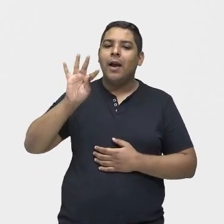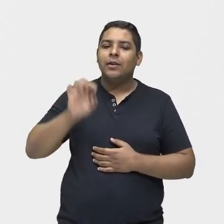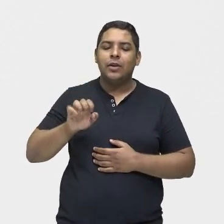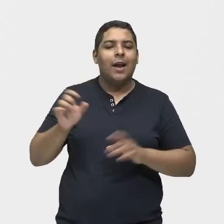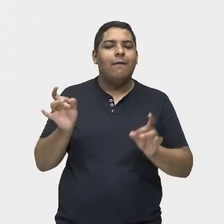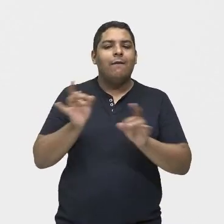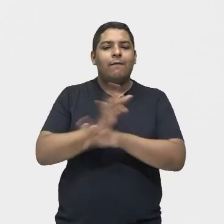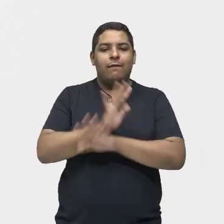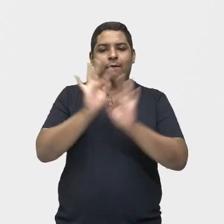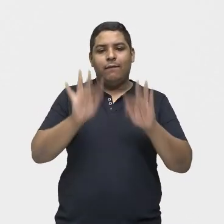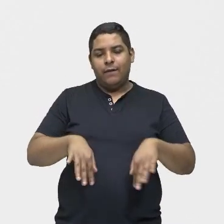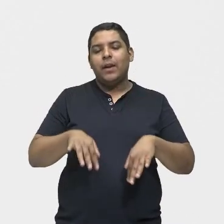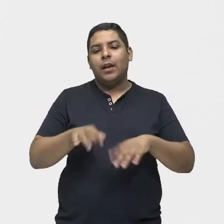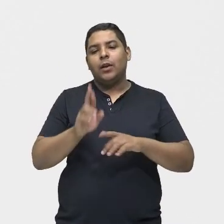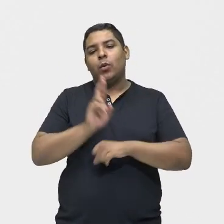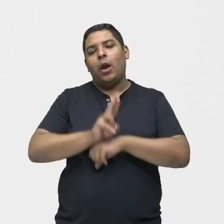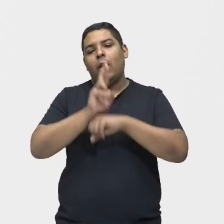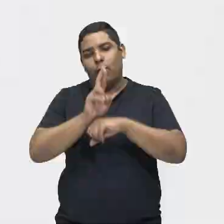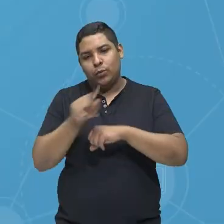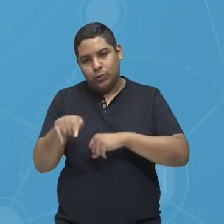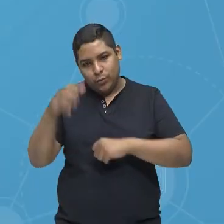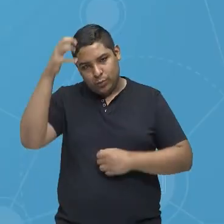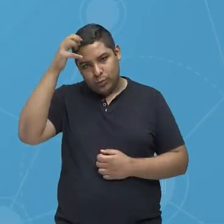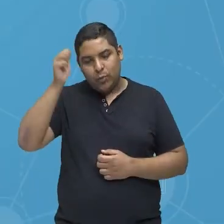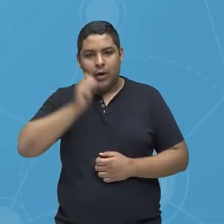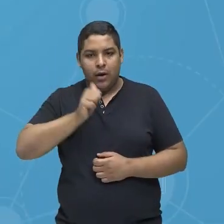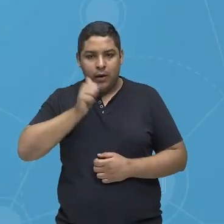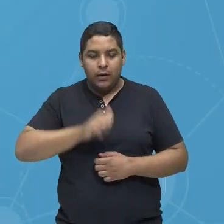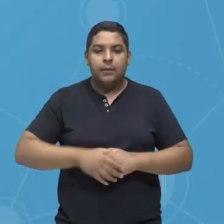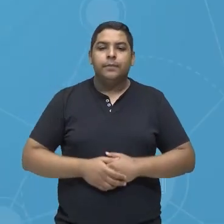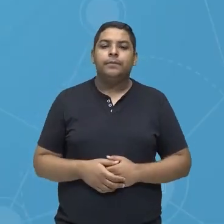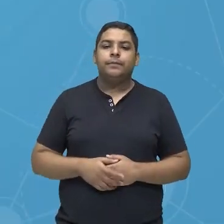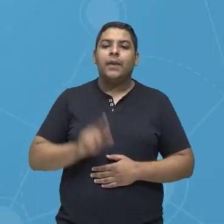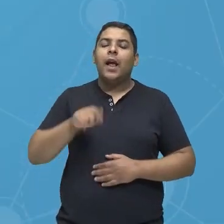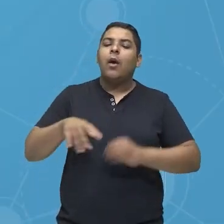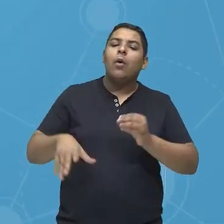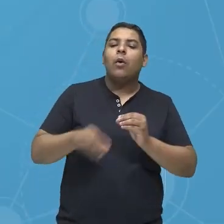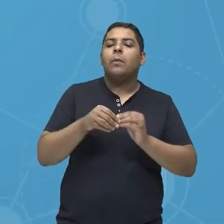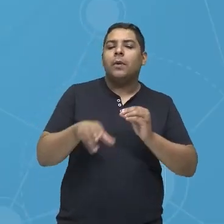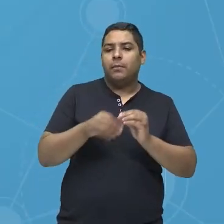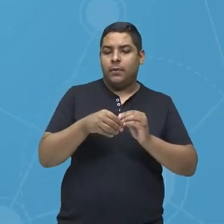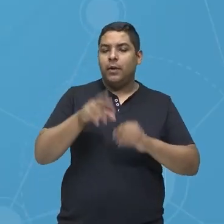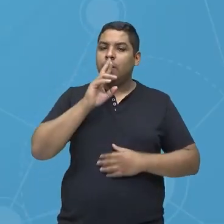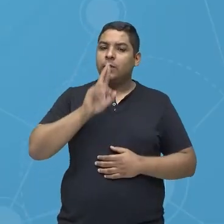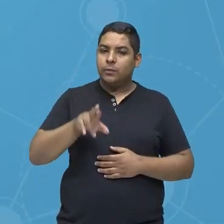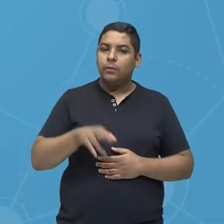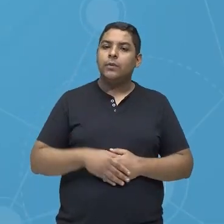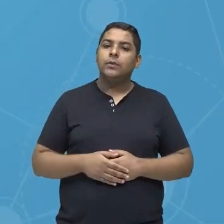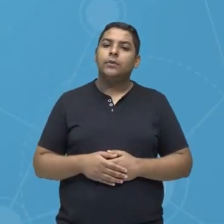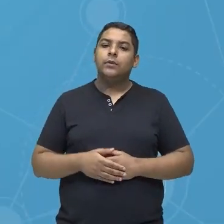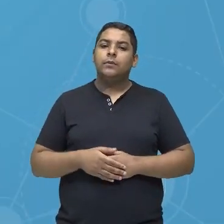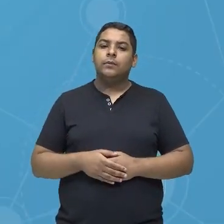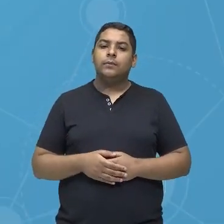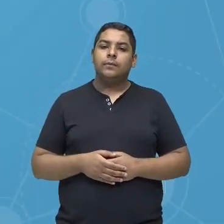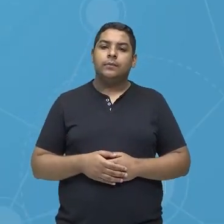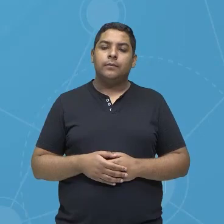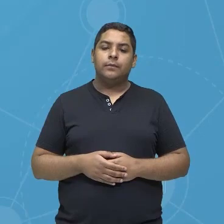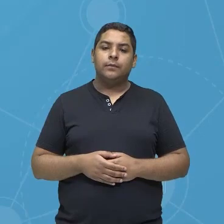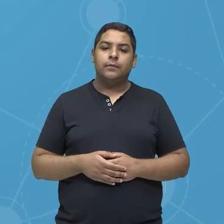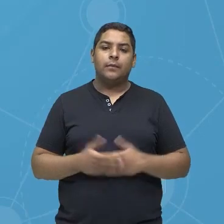movem. Só se toma a peça do adversário parando na casa da peça capturada. Qualquer ameaça ao rei que ele